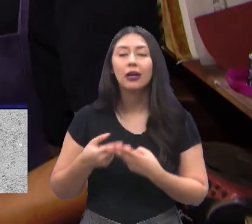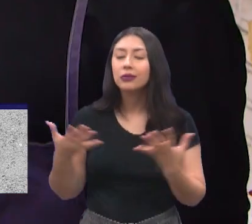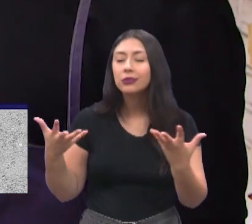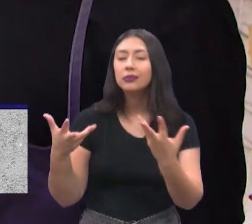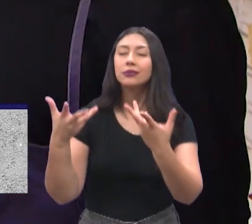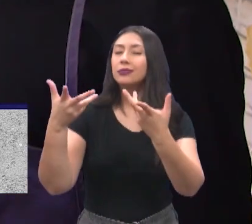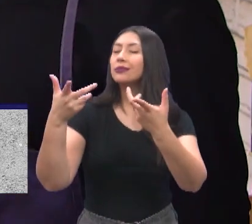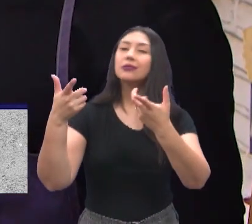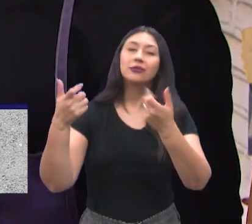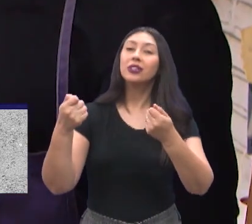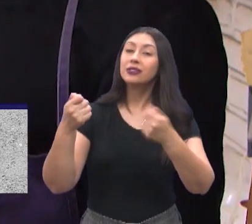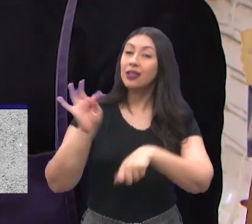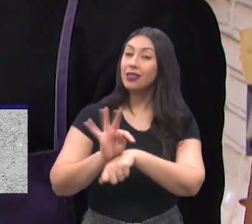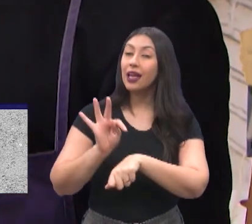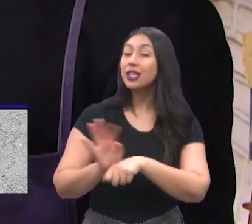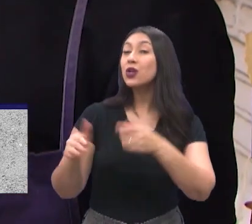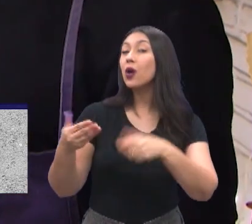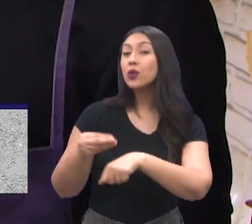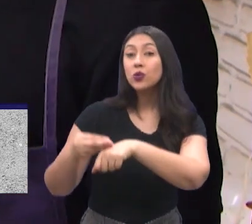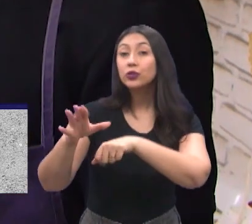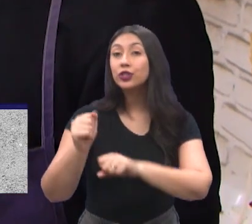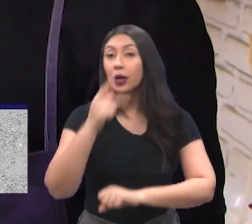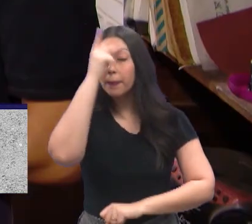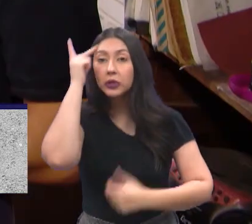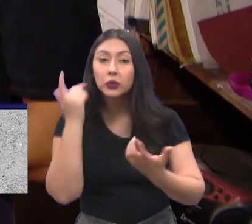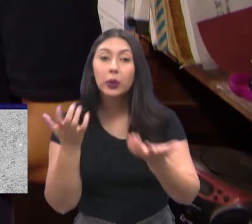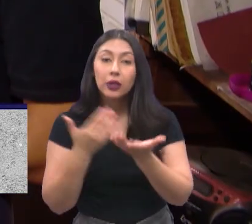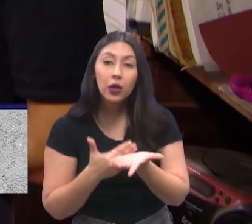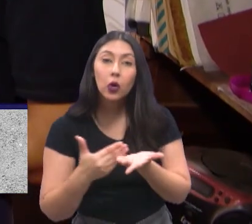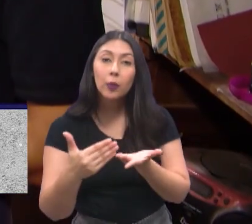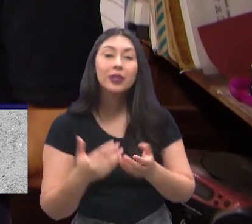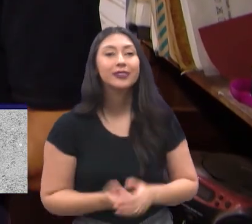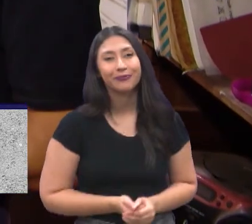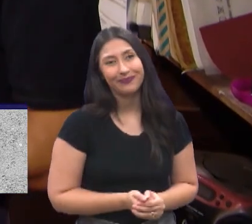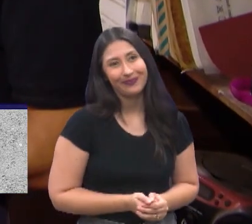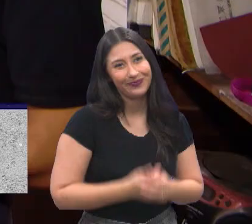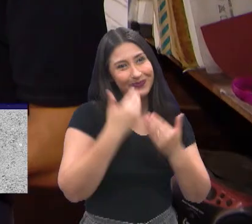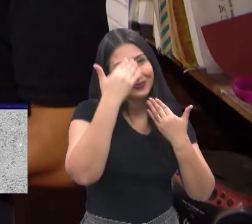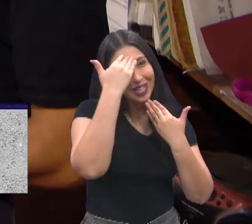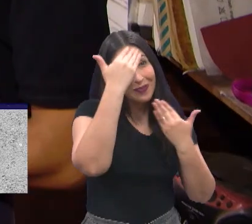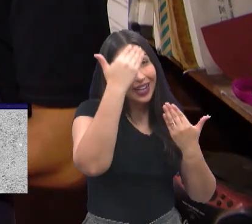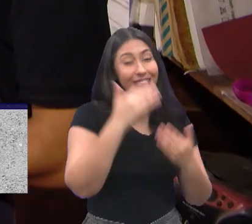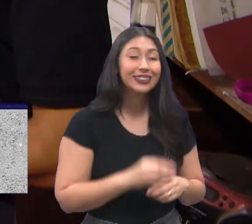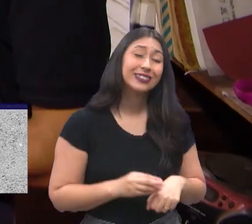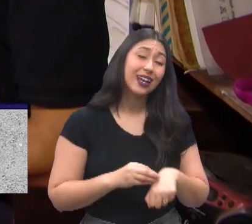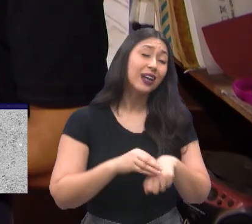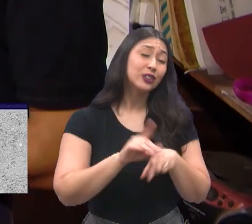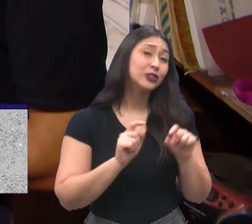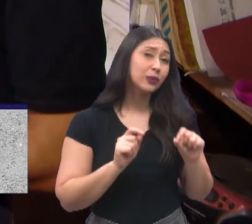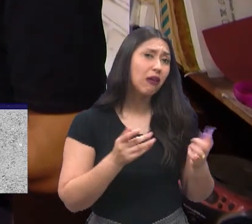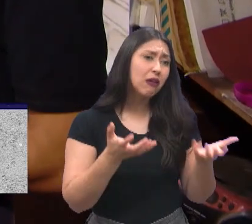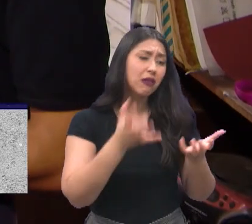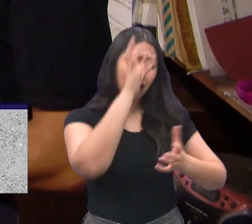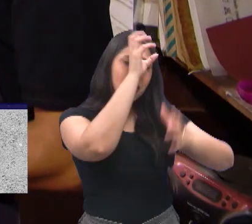artista. Que dica você deixa para quem quer começar nessa área? Obrigada. A dica que eu deixo é assim, se você quer